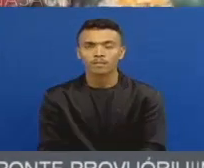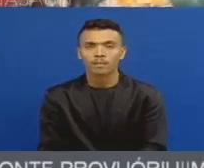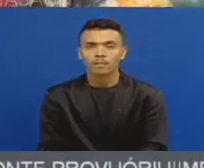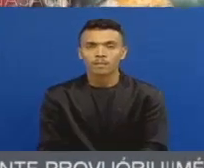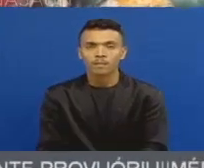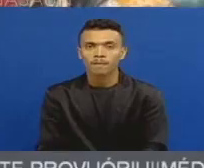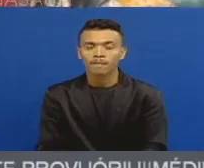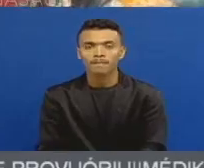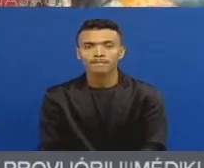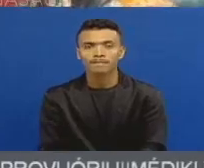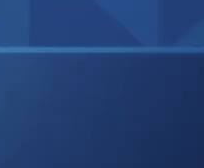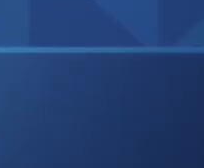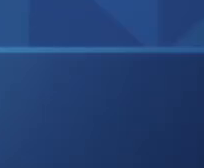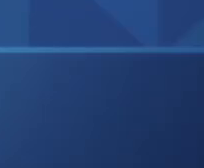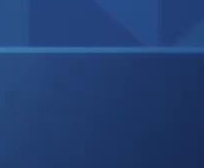Pinto, BRTL.